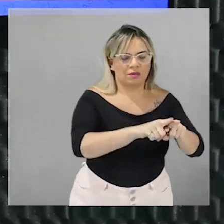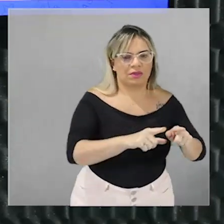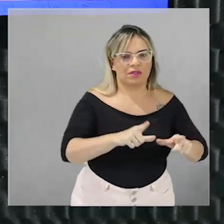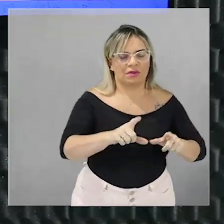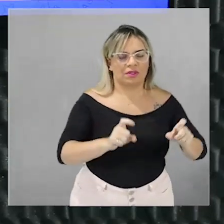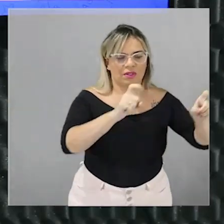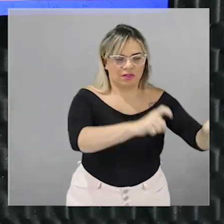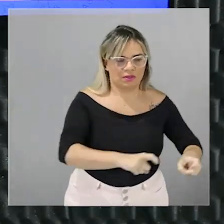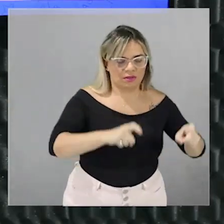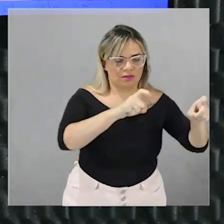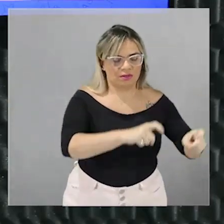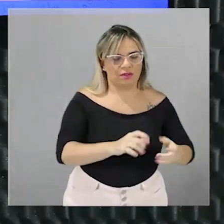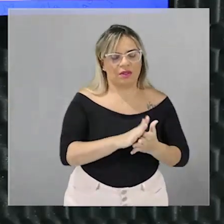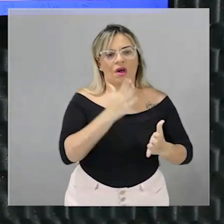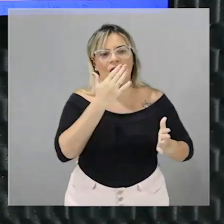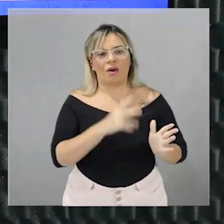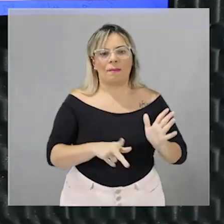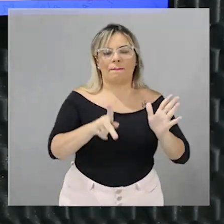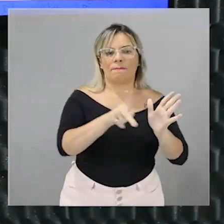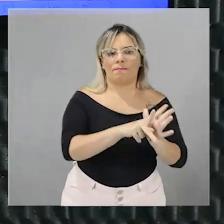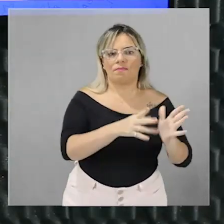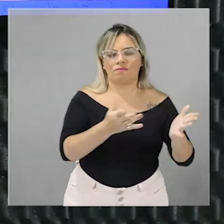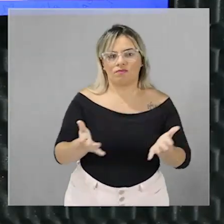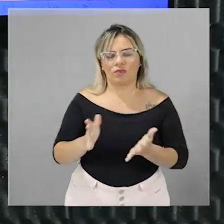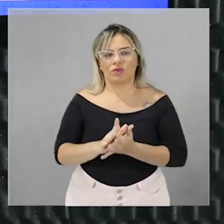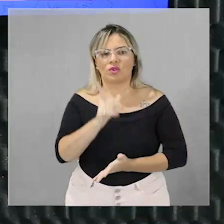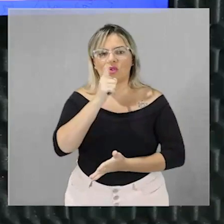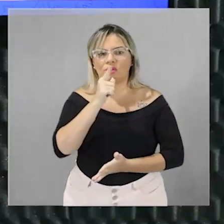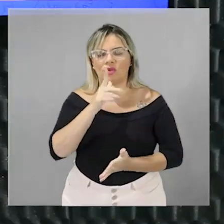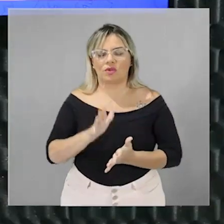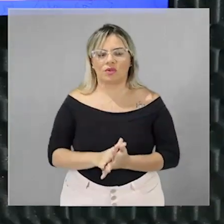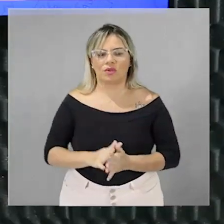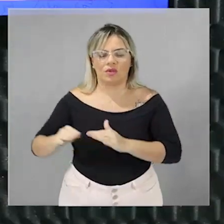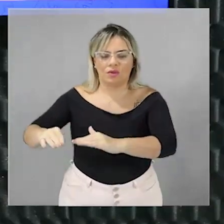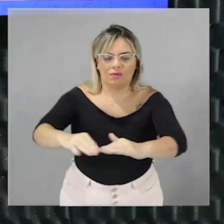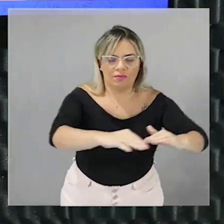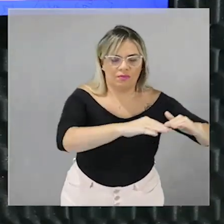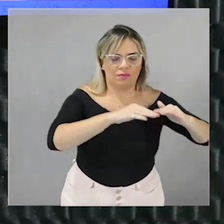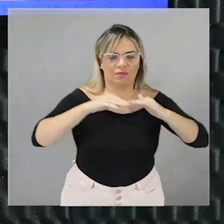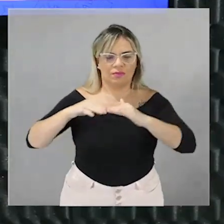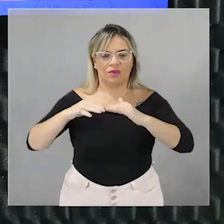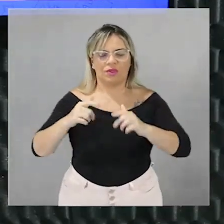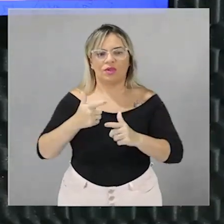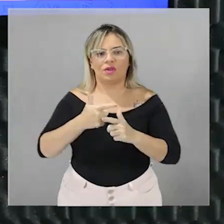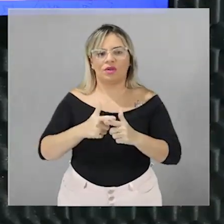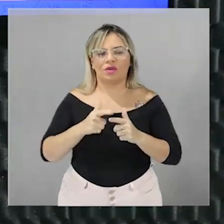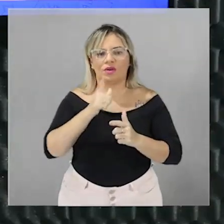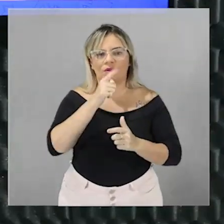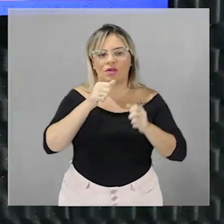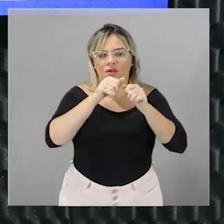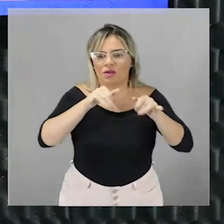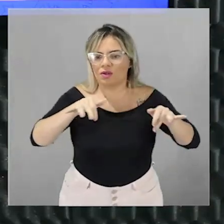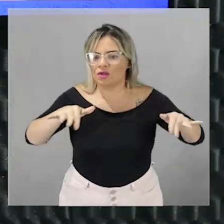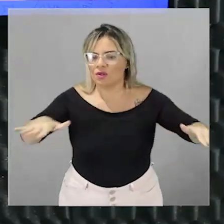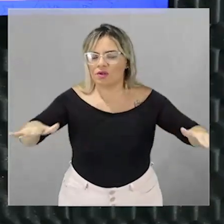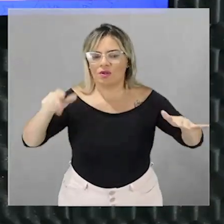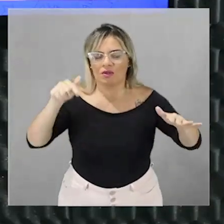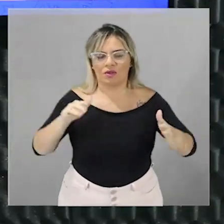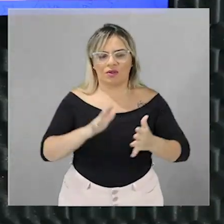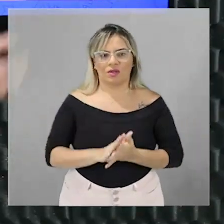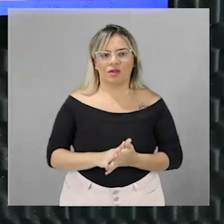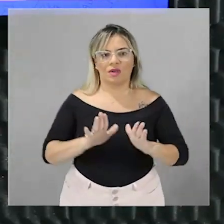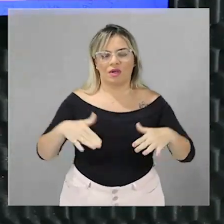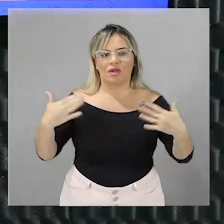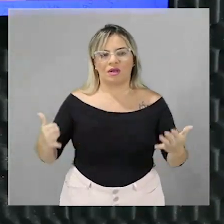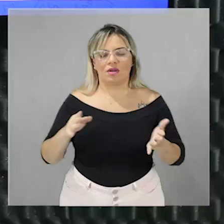subsistência. Então a palavra-chave daí, galera, seria o quê? Seria a justiça na divisão desse recurso. E é isso que a gente tem que procurar na